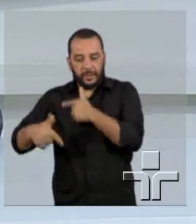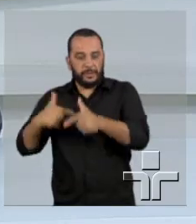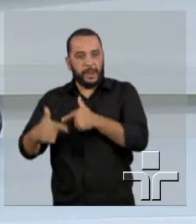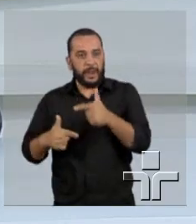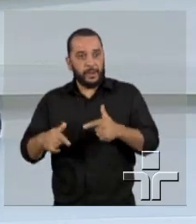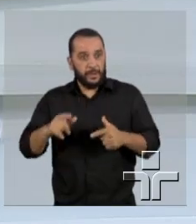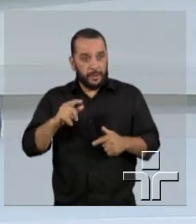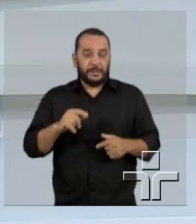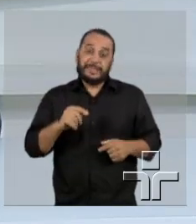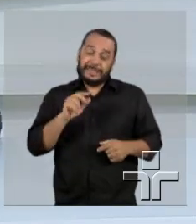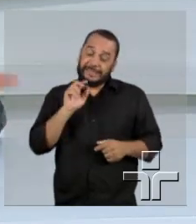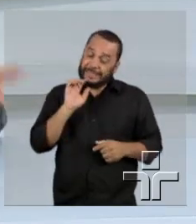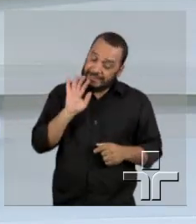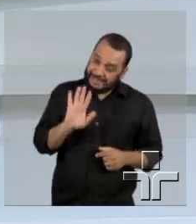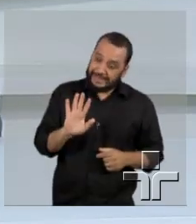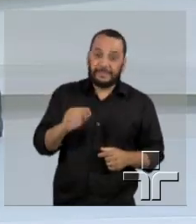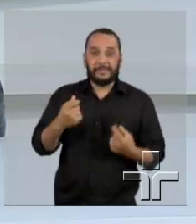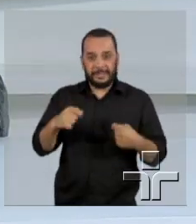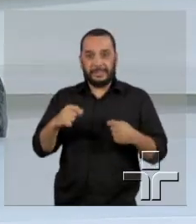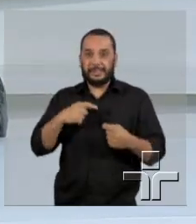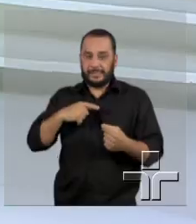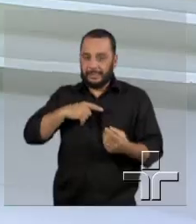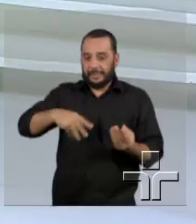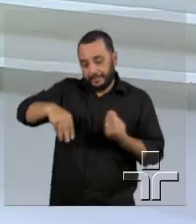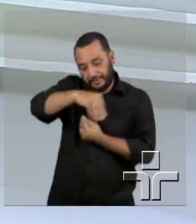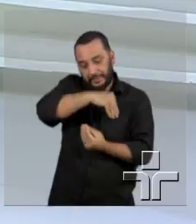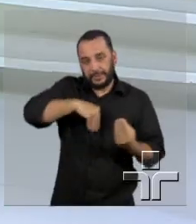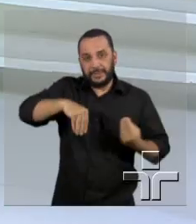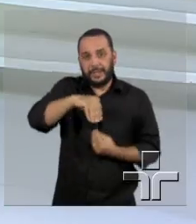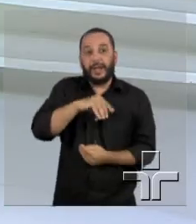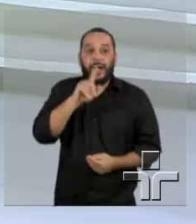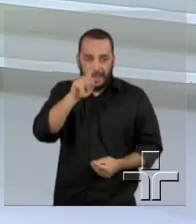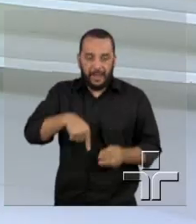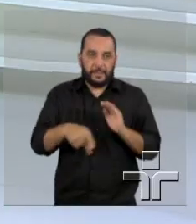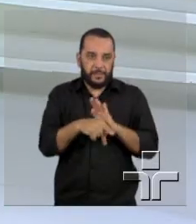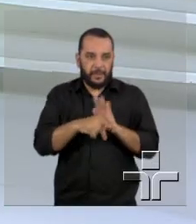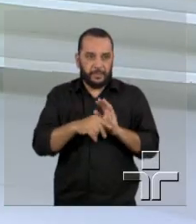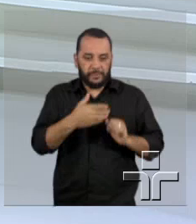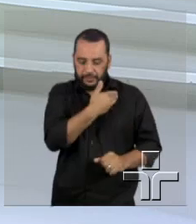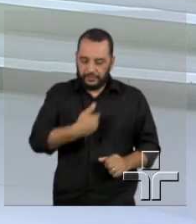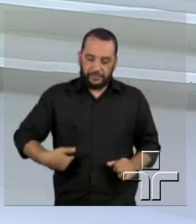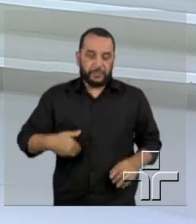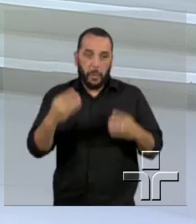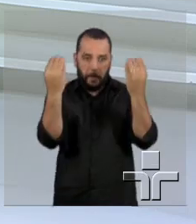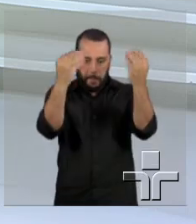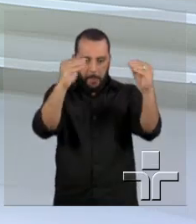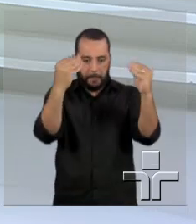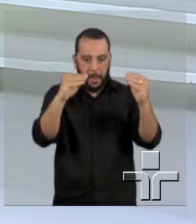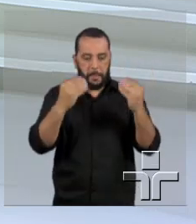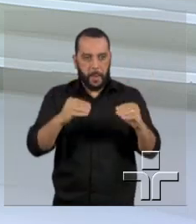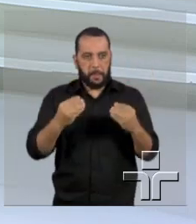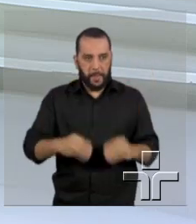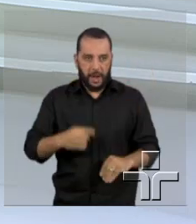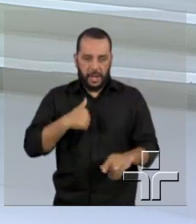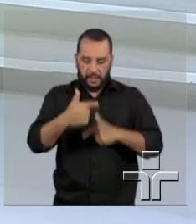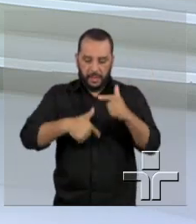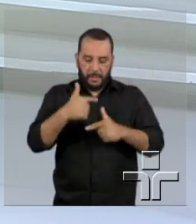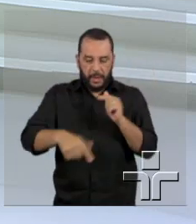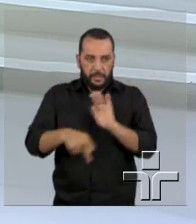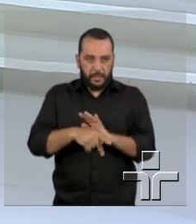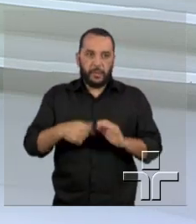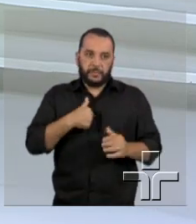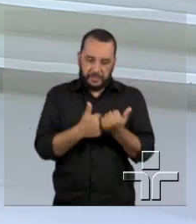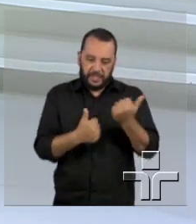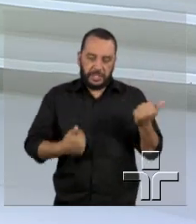fala baralha as coisas, com um agente se entremeia, aí já é diferente. É um agente público. Prevalece a dimensão de agente público.